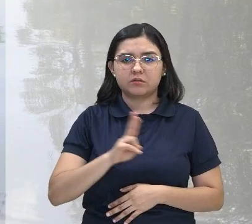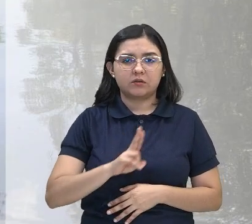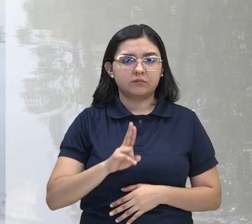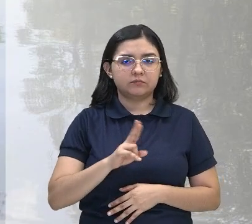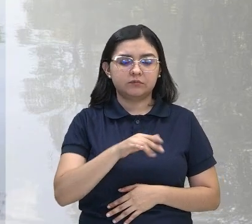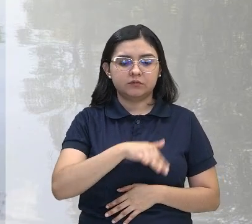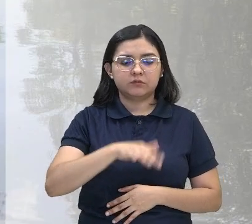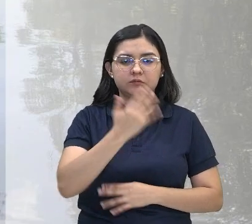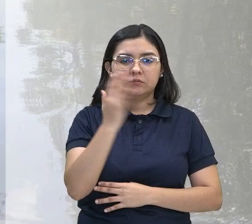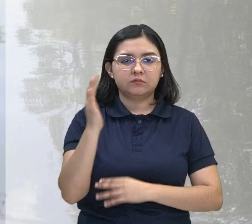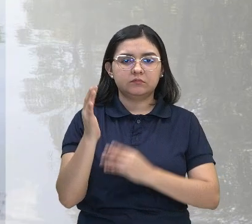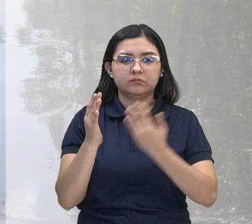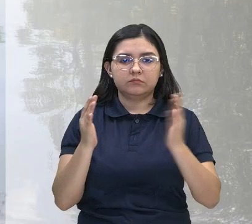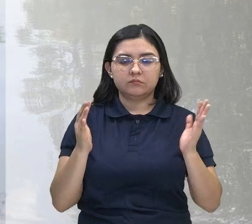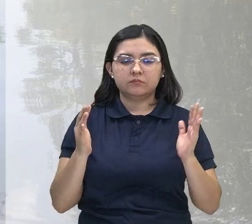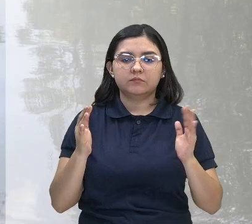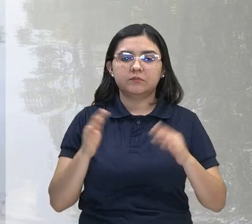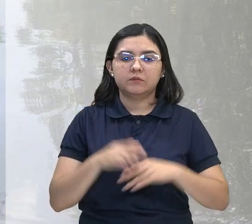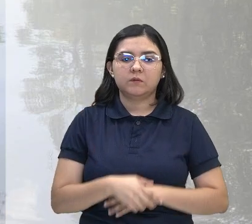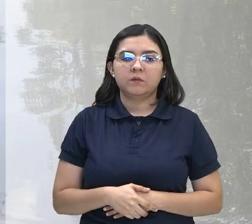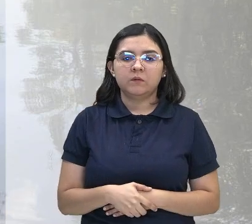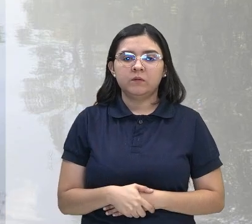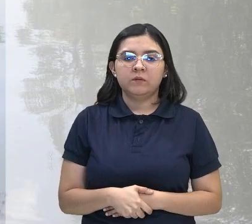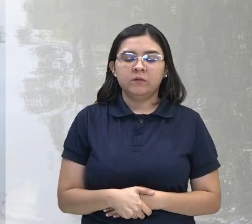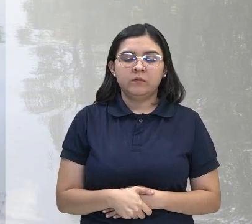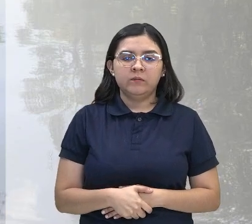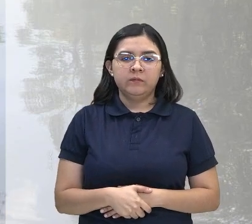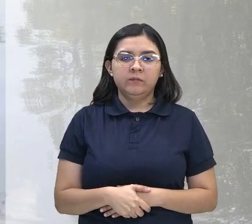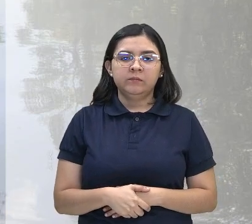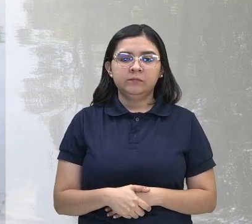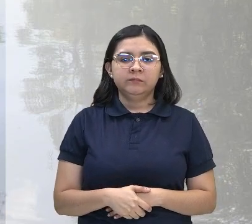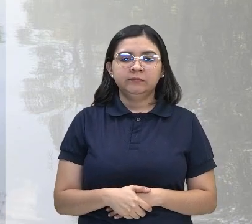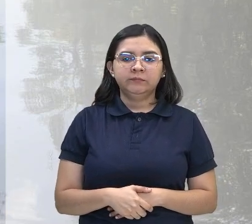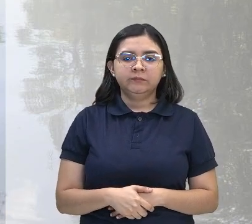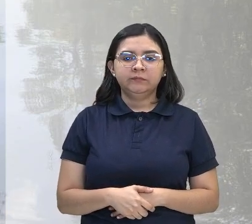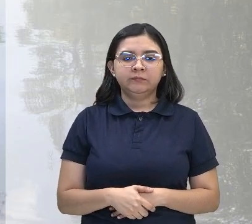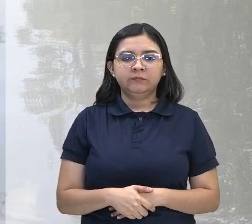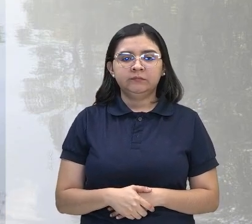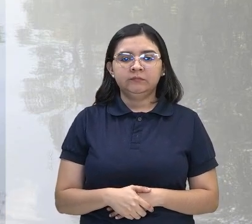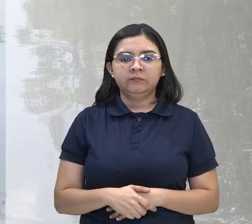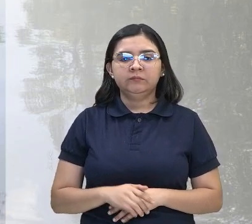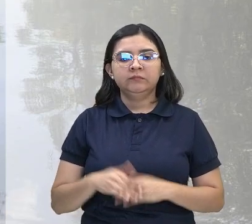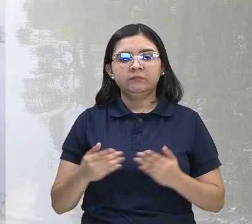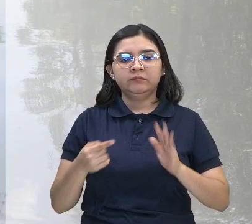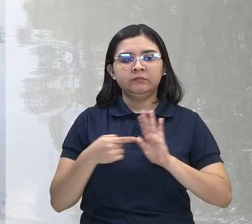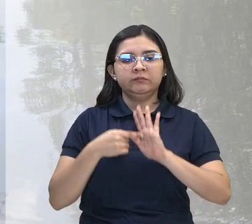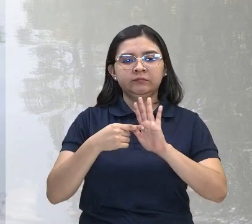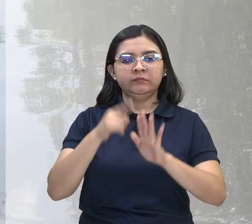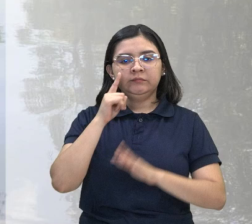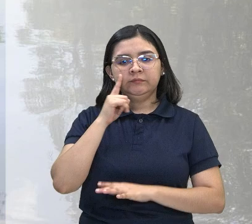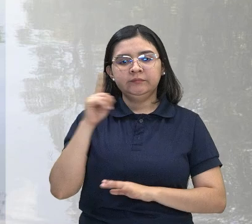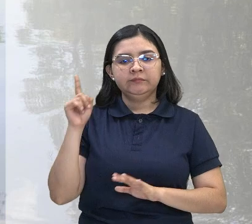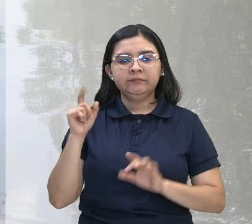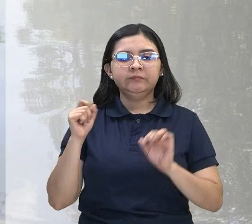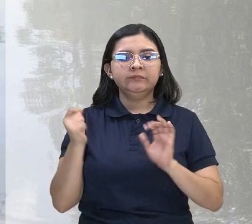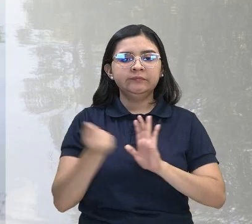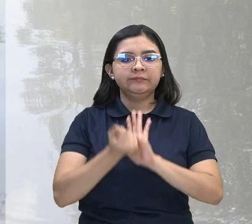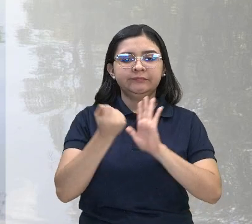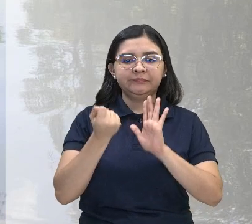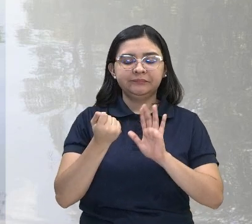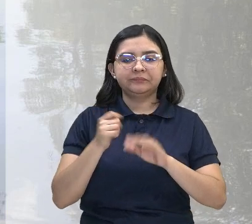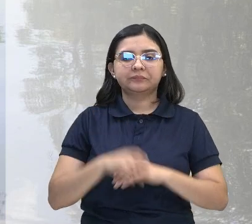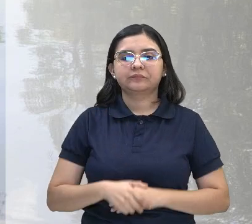que racionalmente e de modo planejado. Está grifado aí na nossa cartela. Não